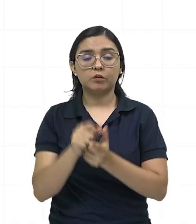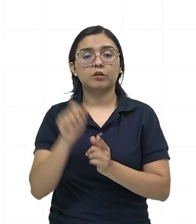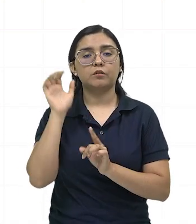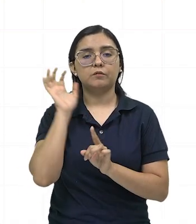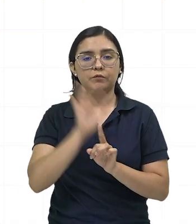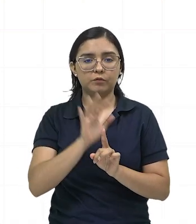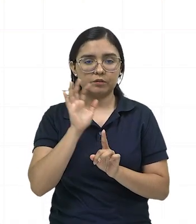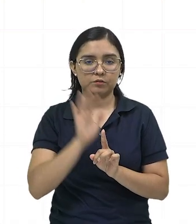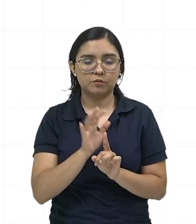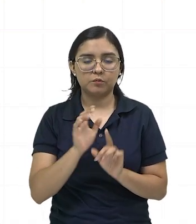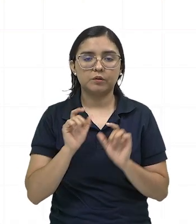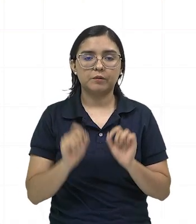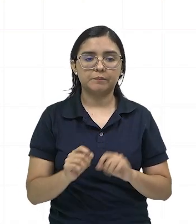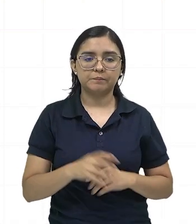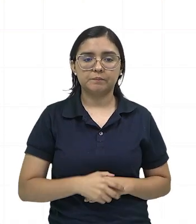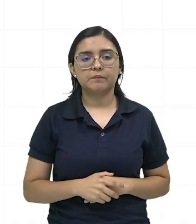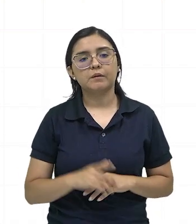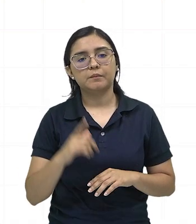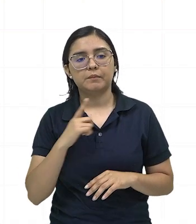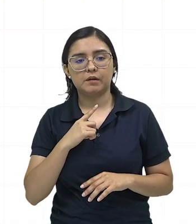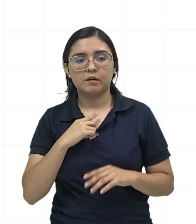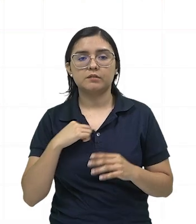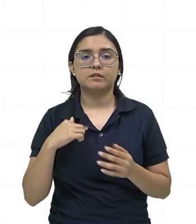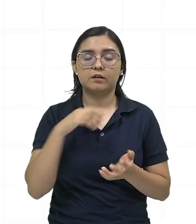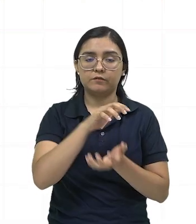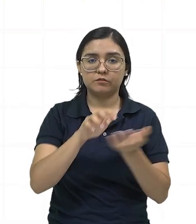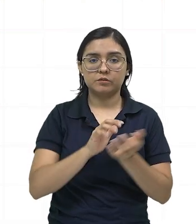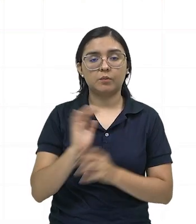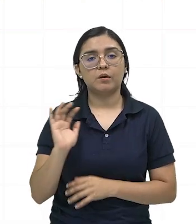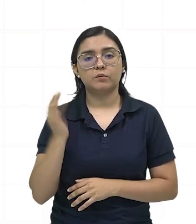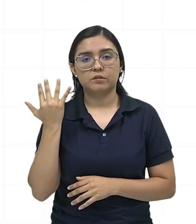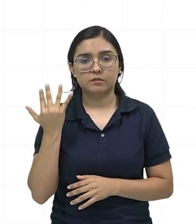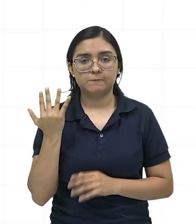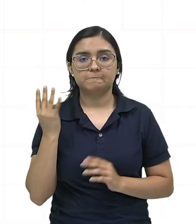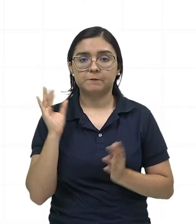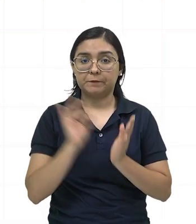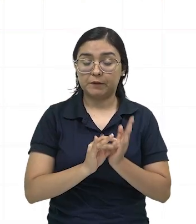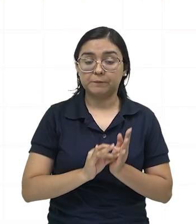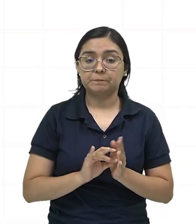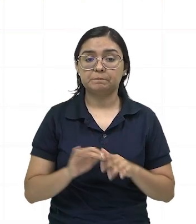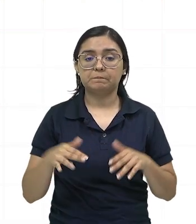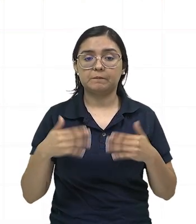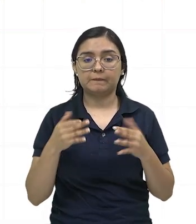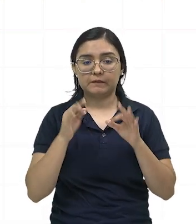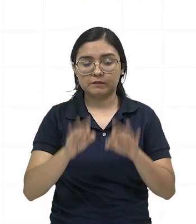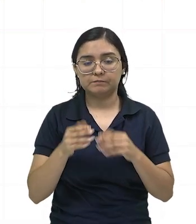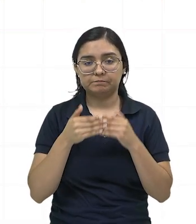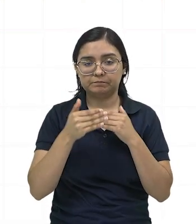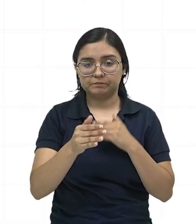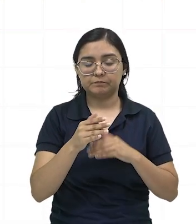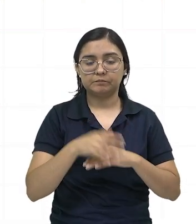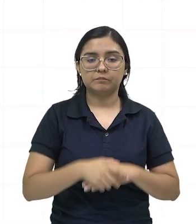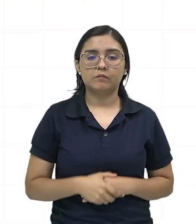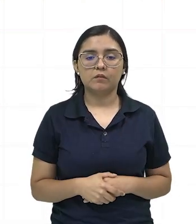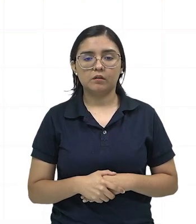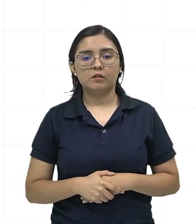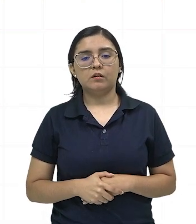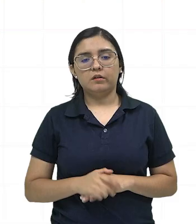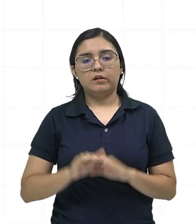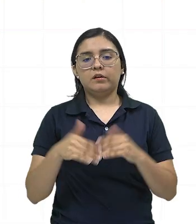que tal fato acontecesse, certo? Então vamos lá. A